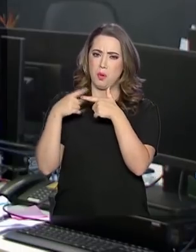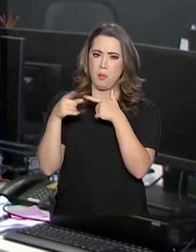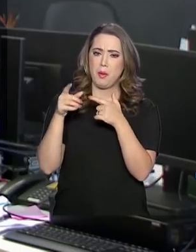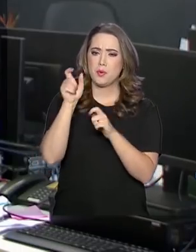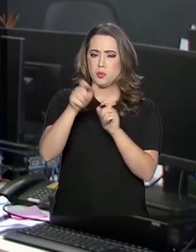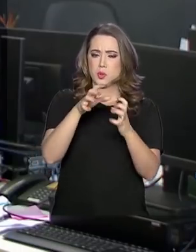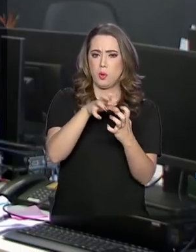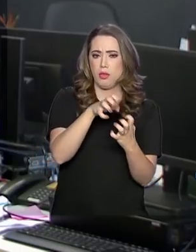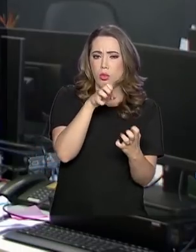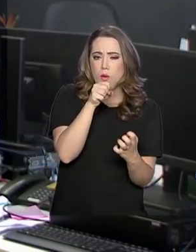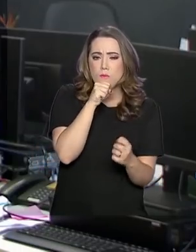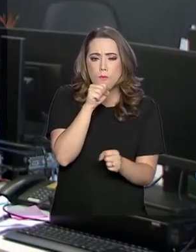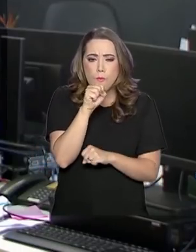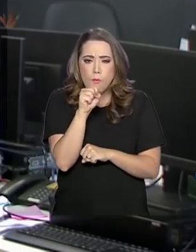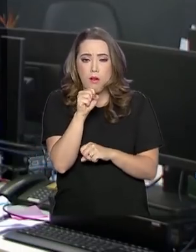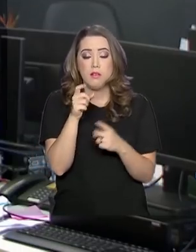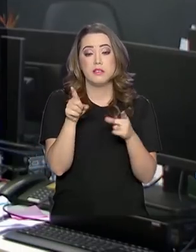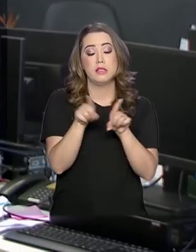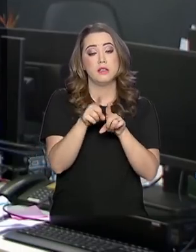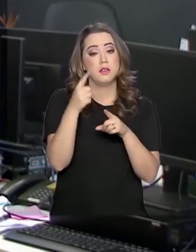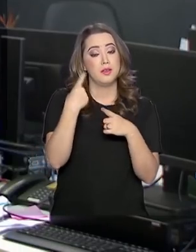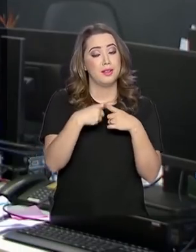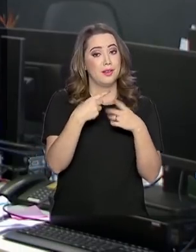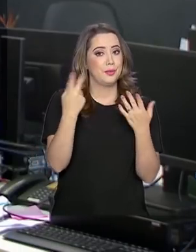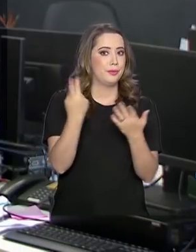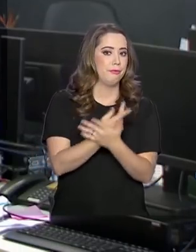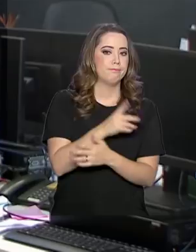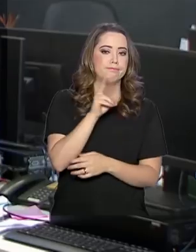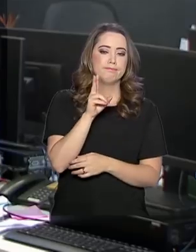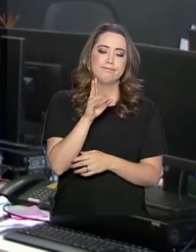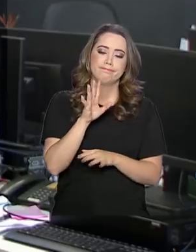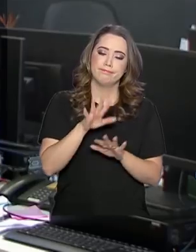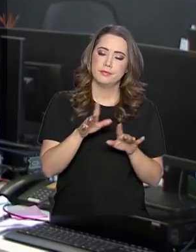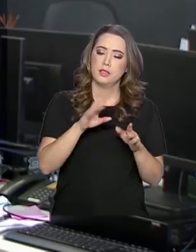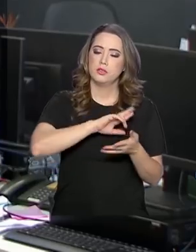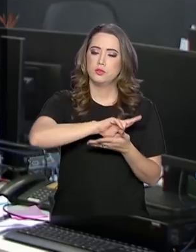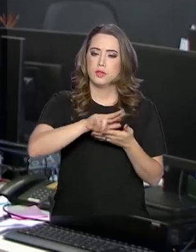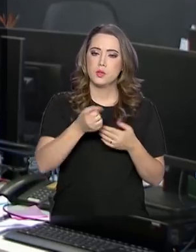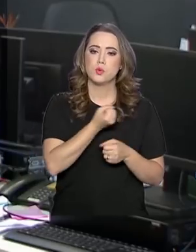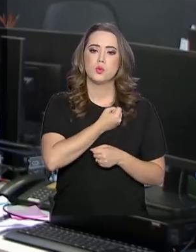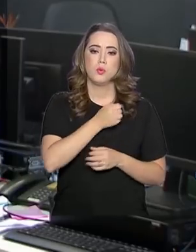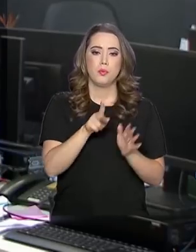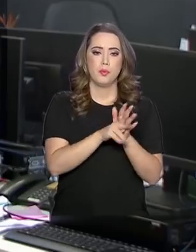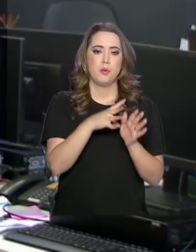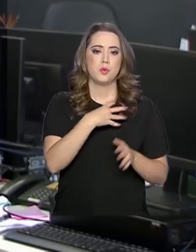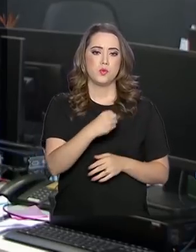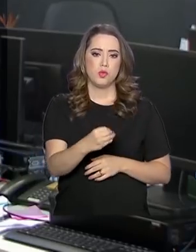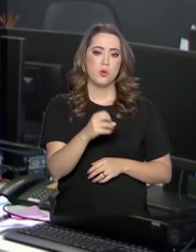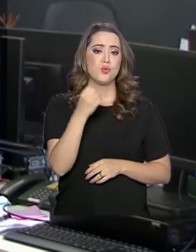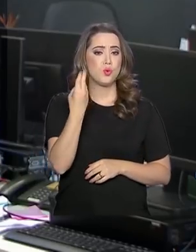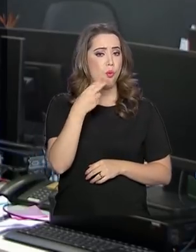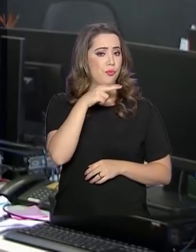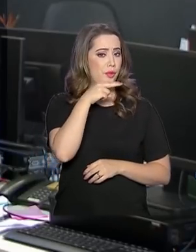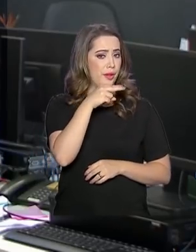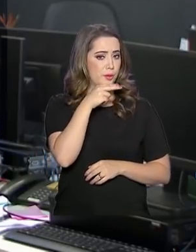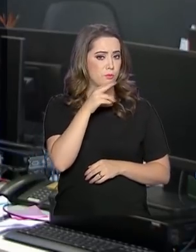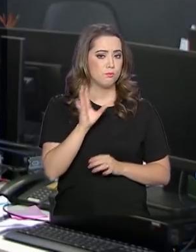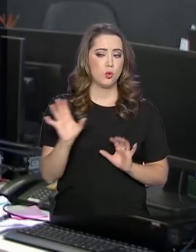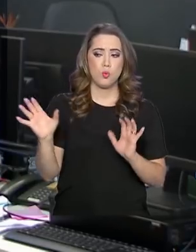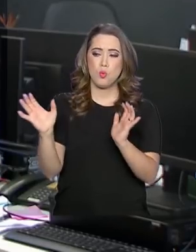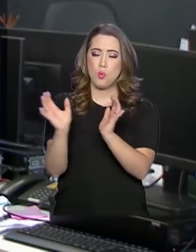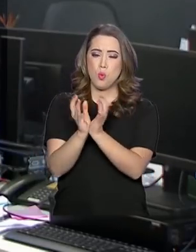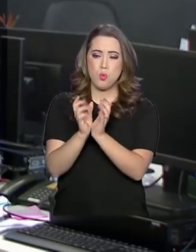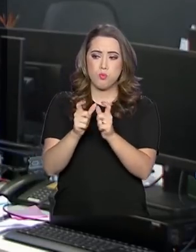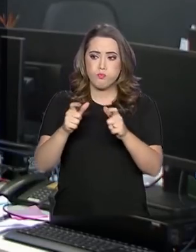metade dos casos, 53%, foi cometida pelos filhos e quase 8% pelos netos. A maior parte das vítimas